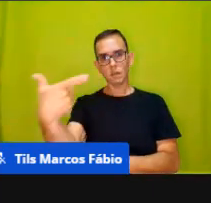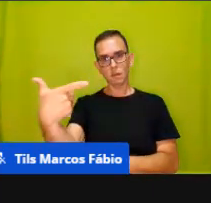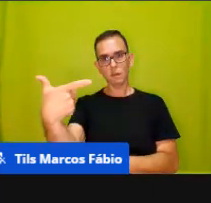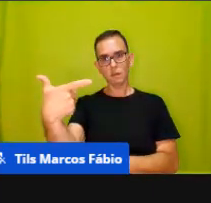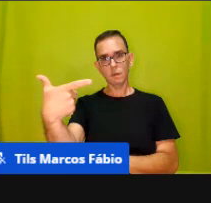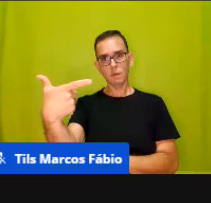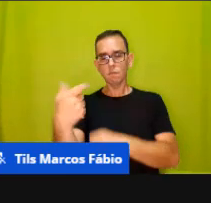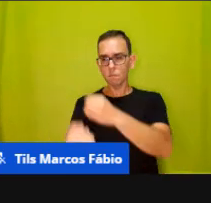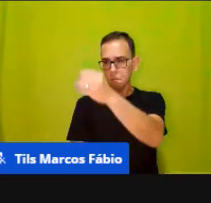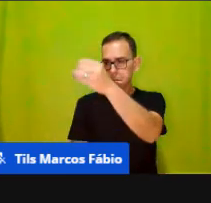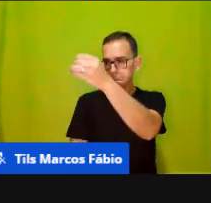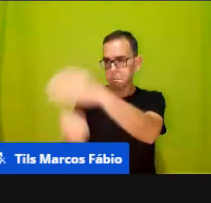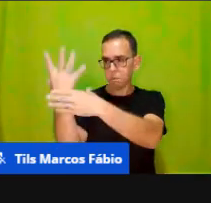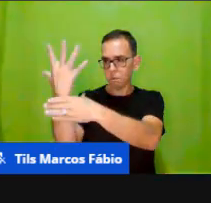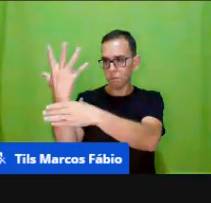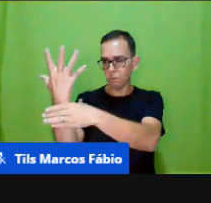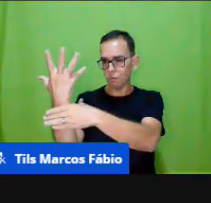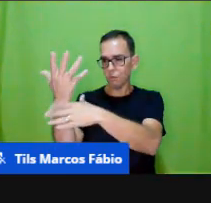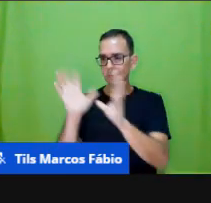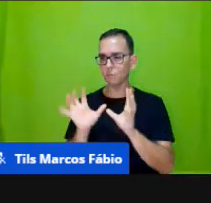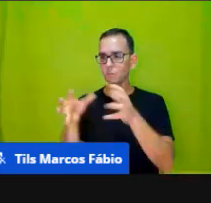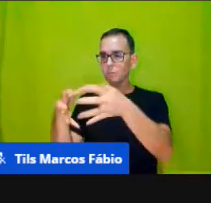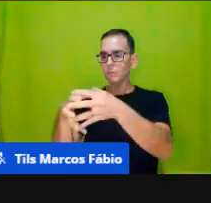aí a